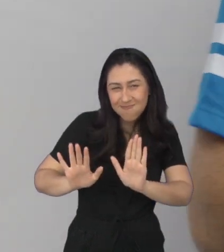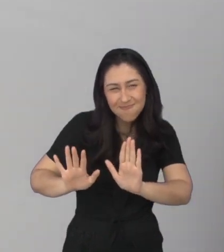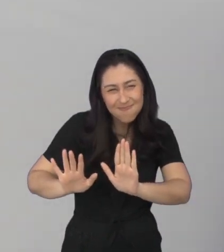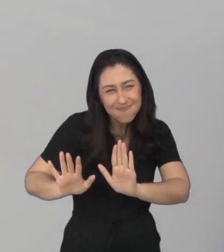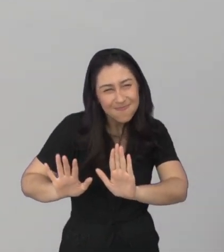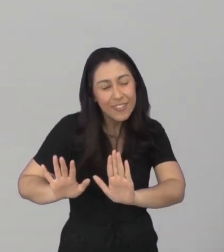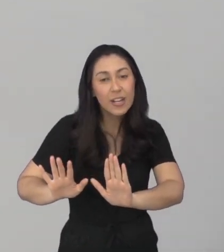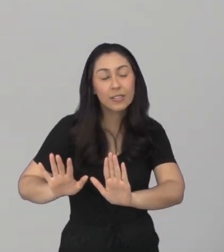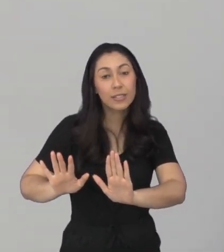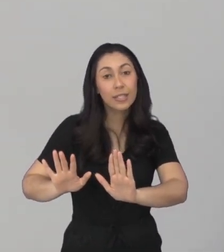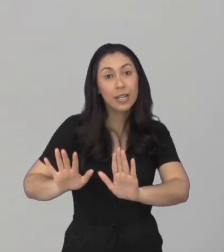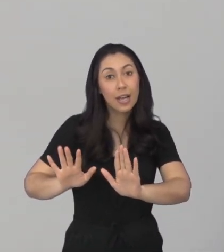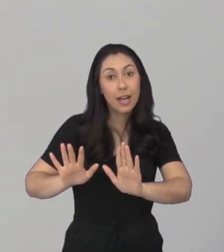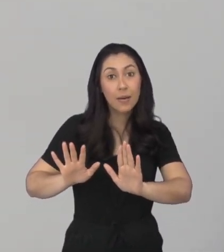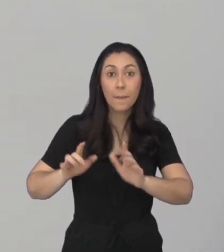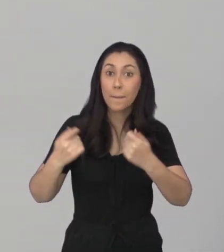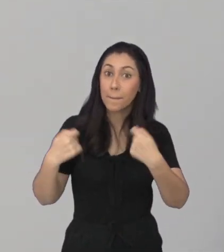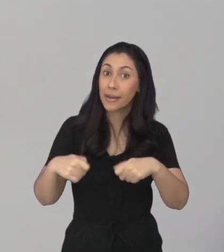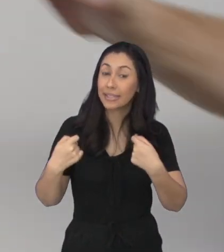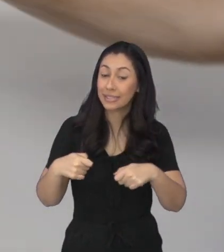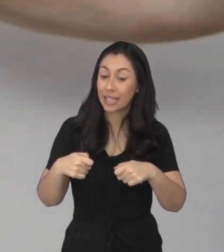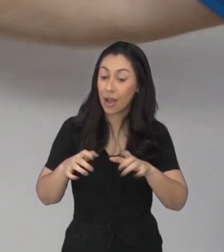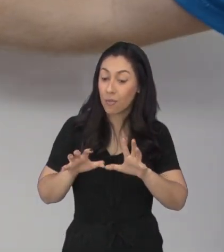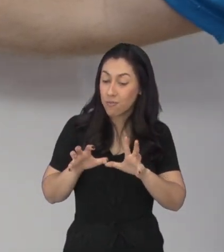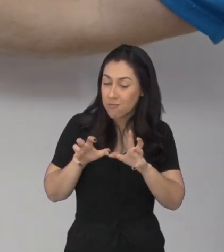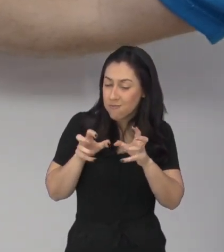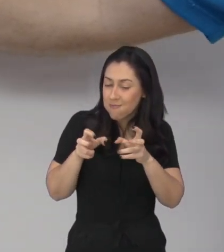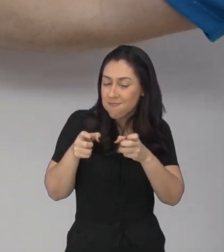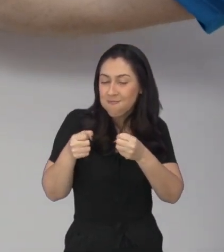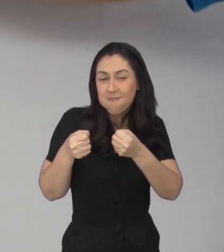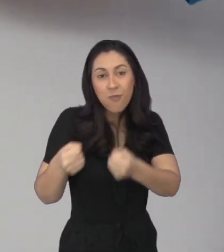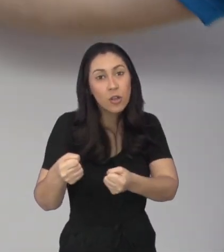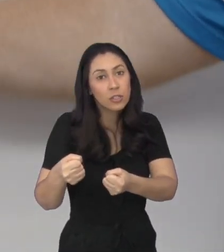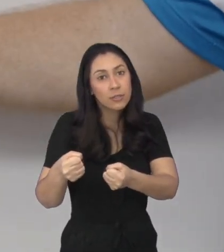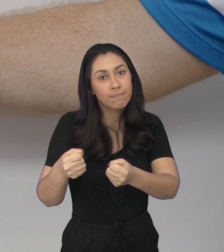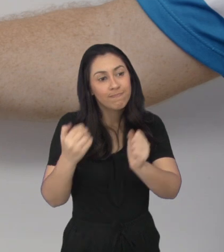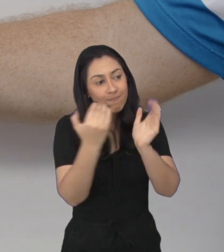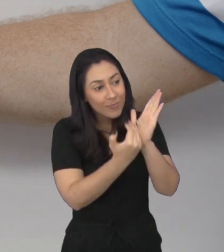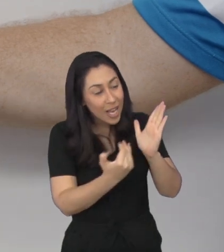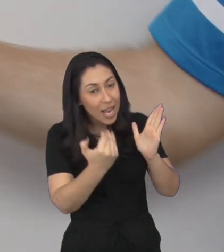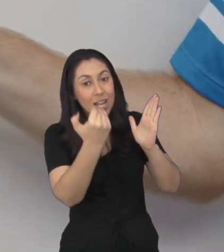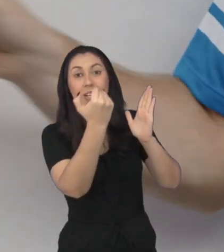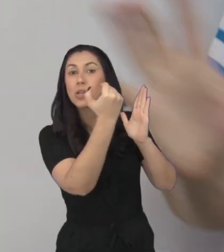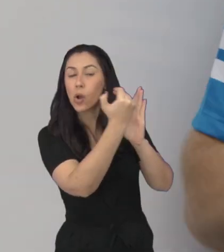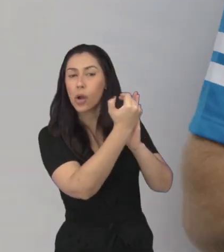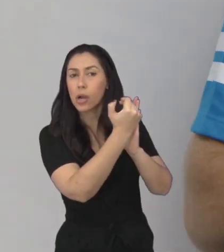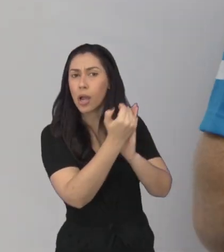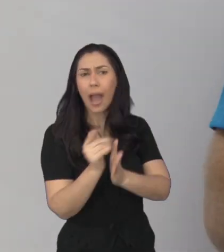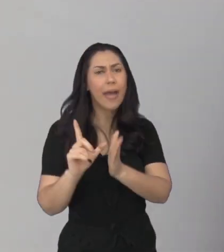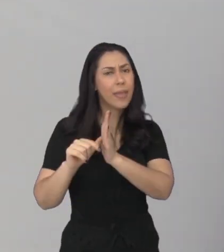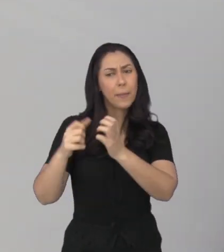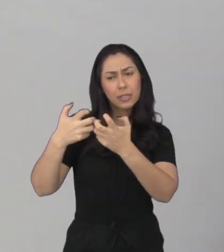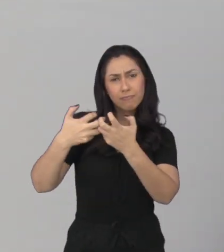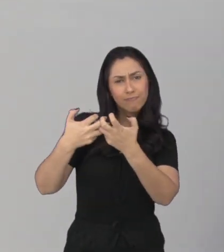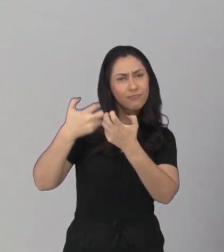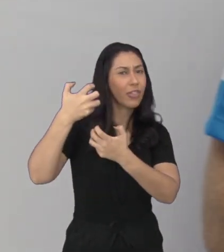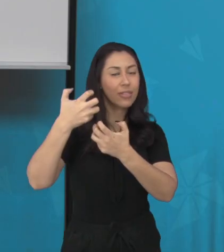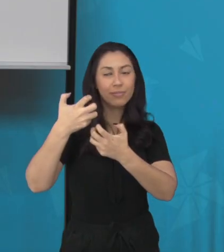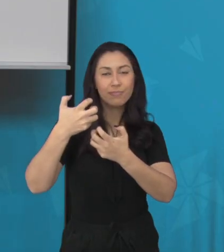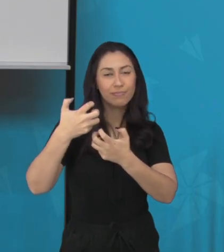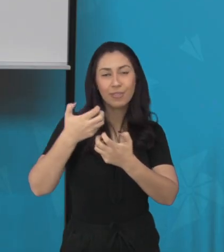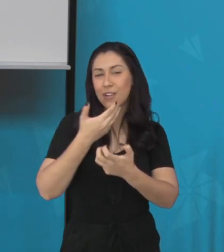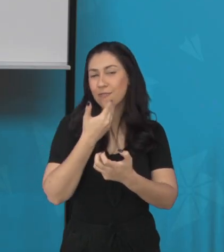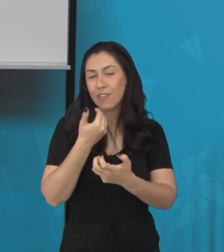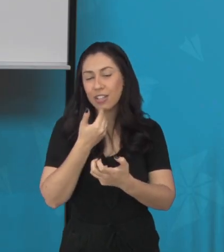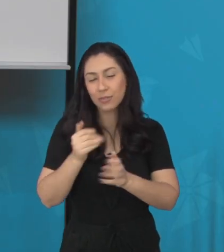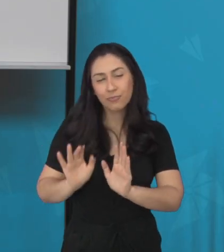realmente a força aplicada é maior, veja bem, a força é maior do que a necessária só para manter o movimento.